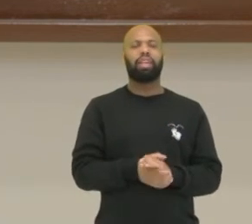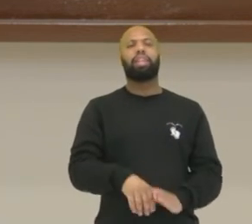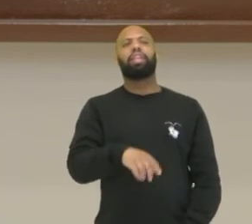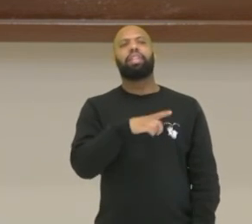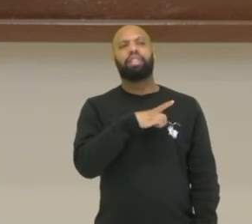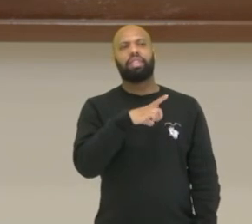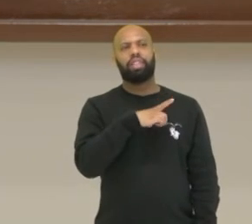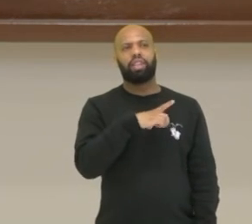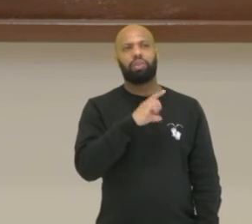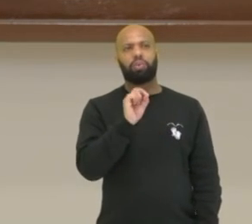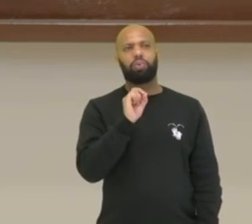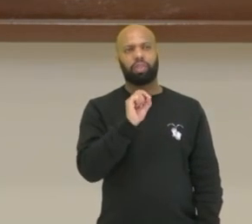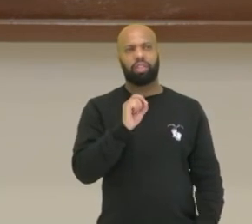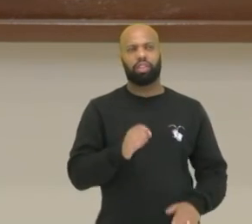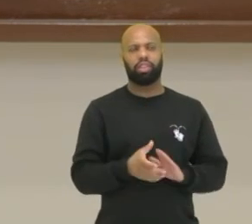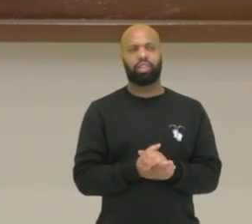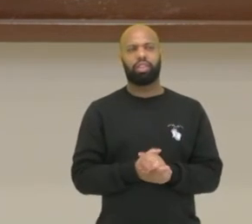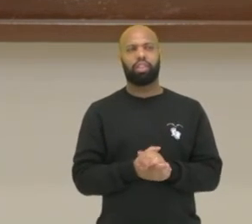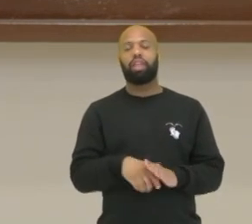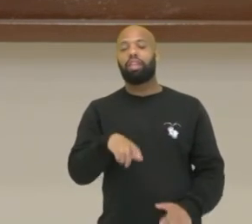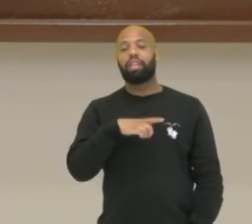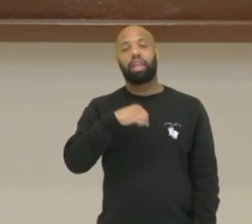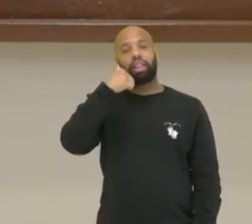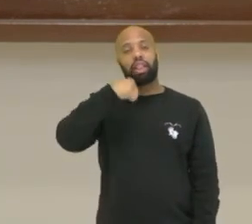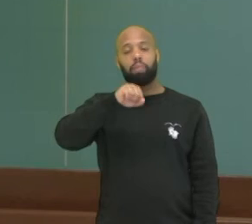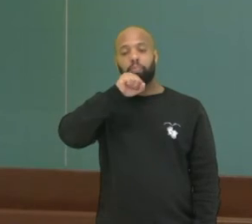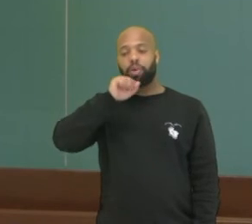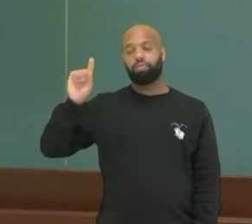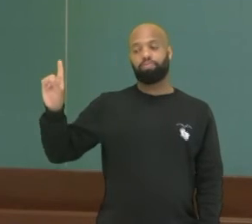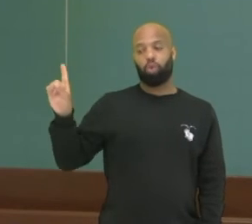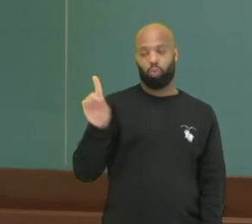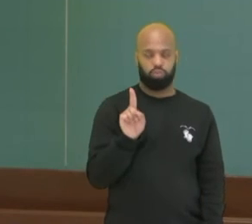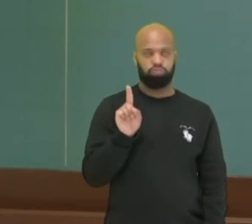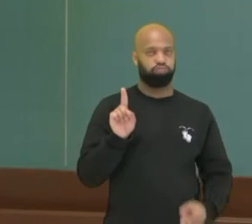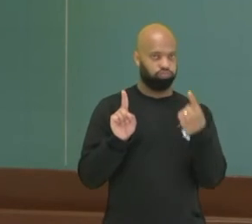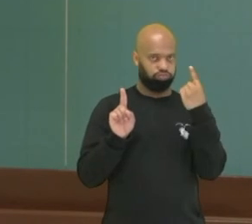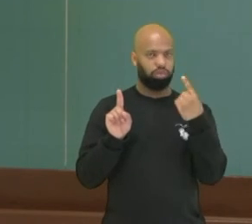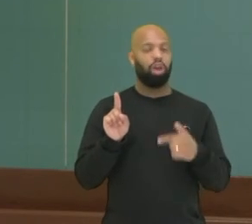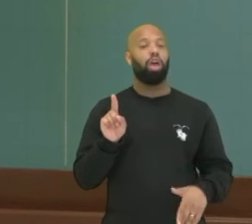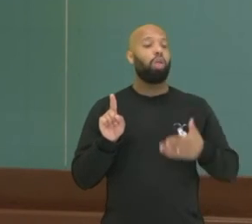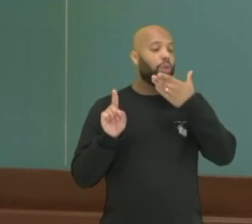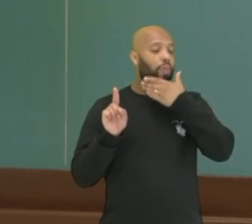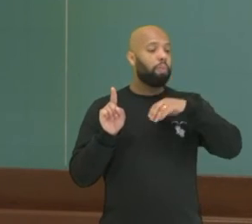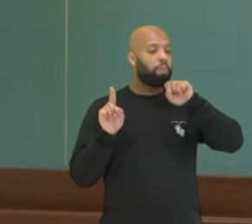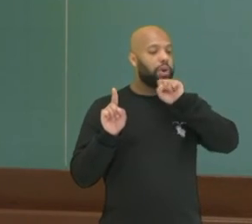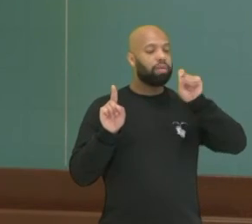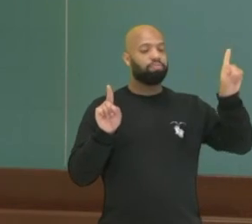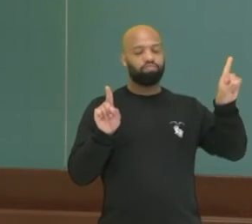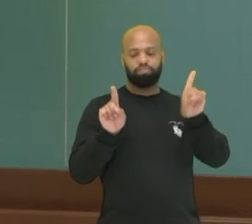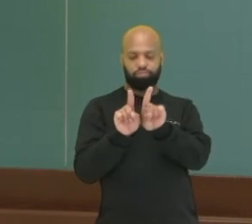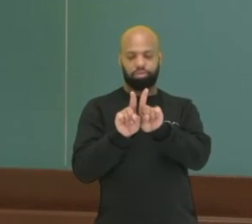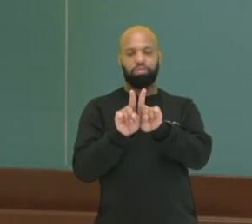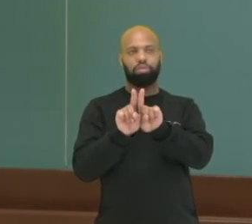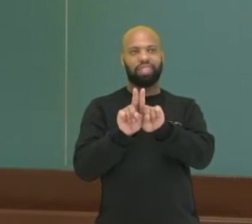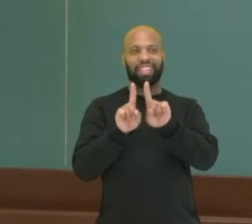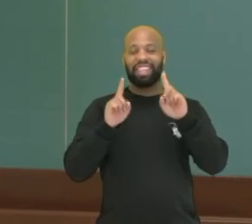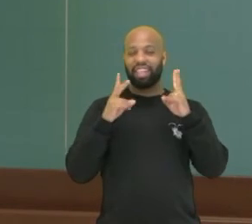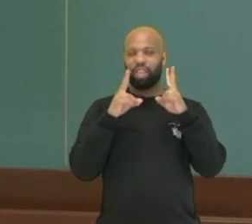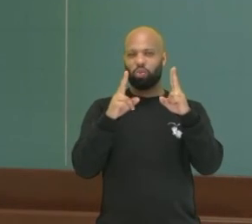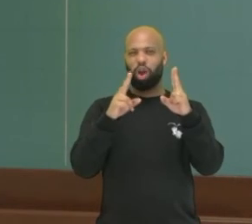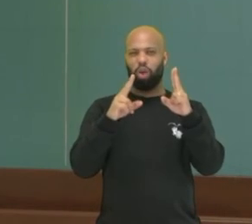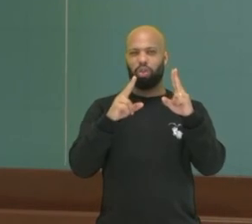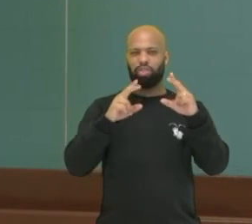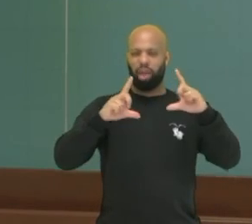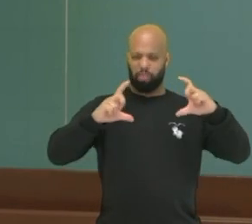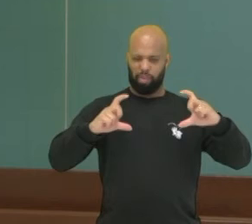Então, aqui vem um cromossomo da mãe, um cromossomo do pai. Formou igualzinho, ó, eles são